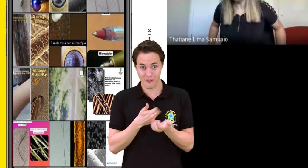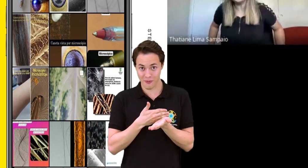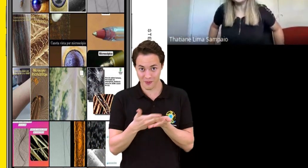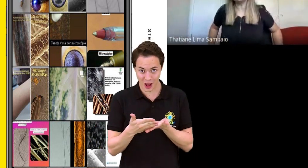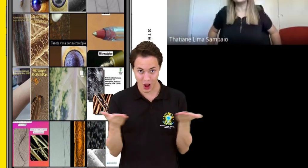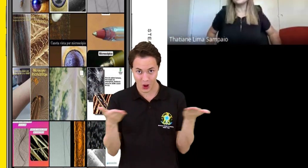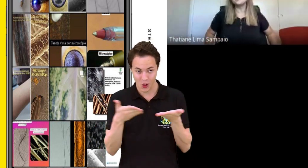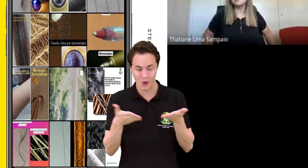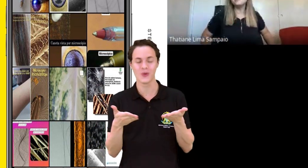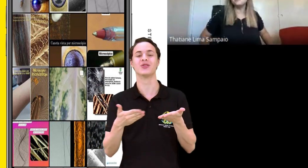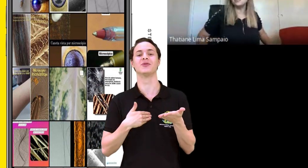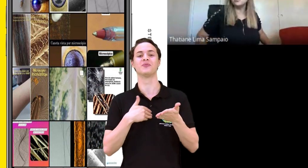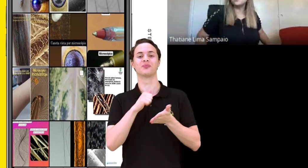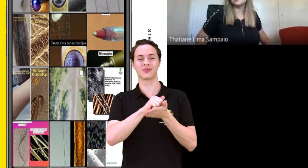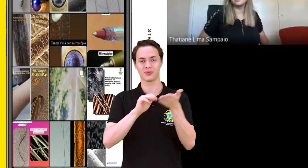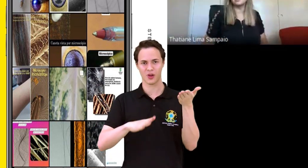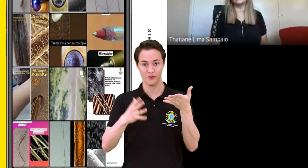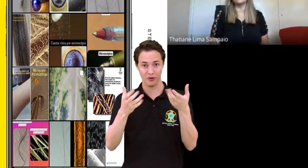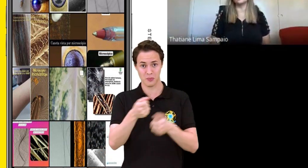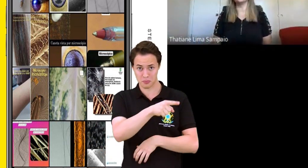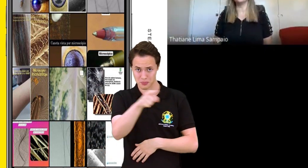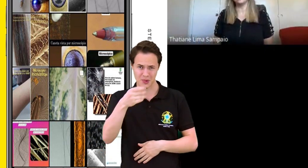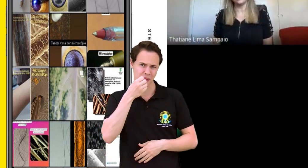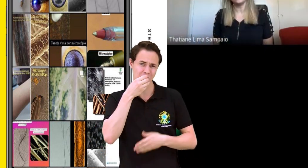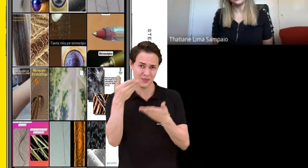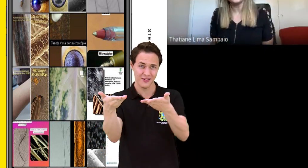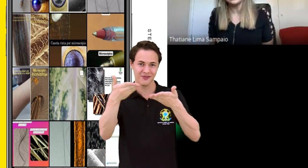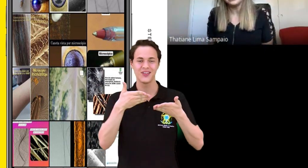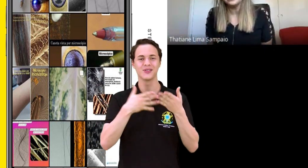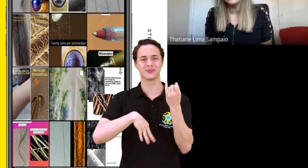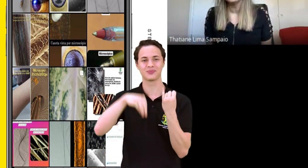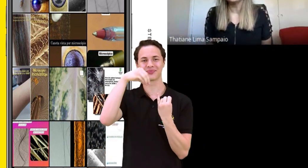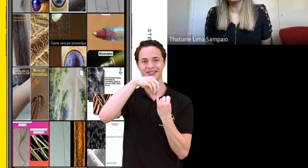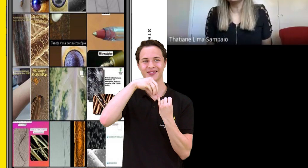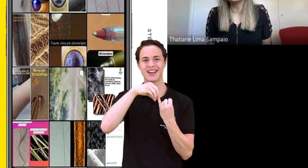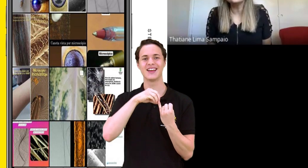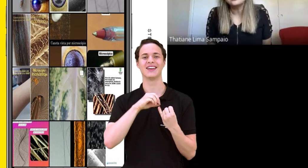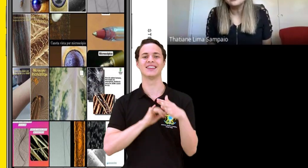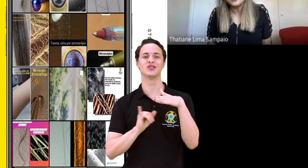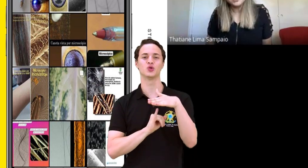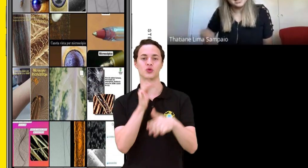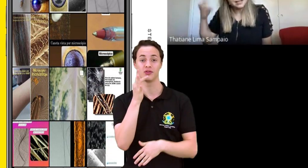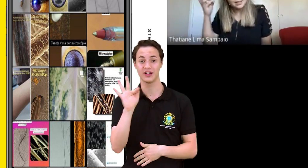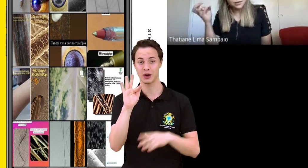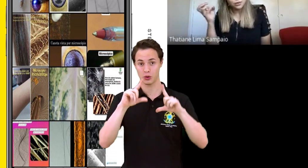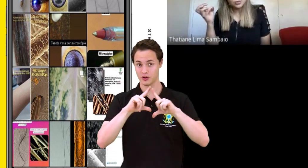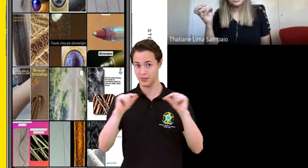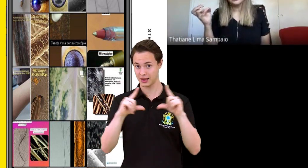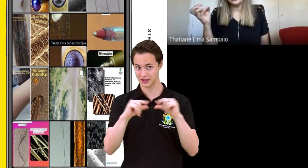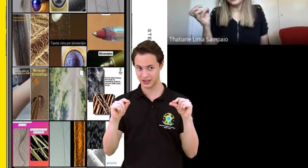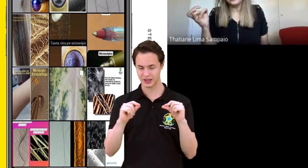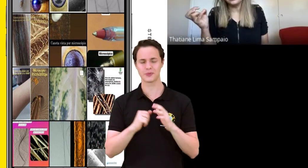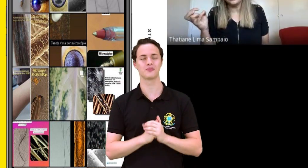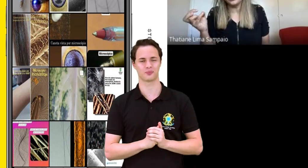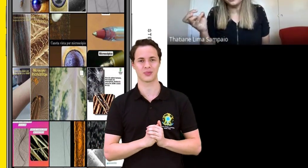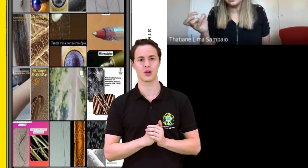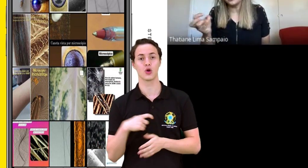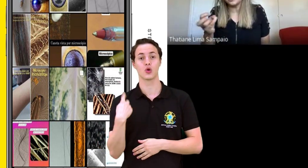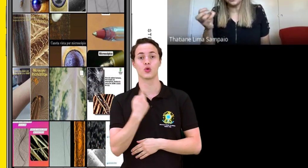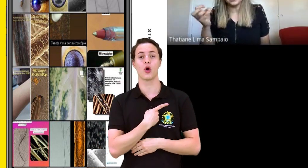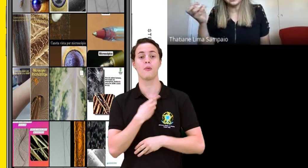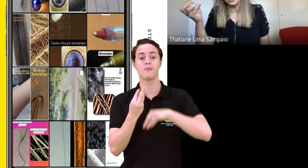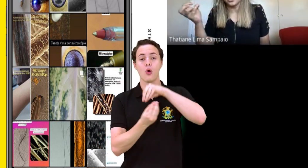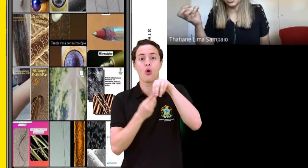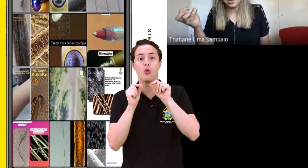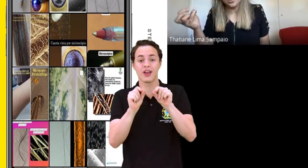atividade hoje, todos vocês são bem-vindos então, ao Instituto Federal de Brasília. Nós juntamos ensino, que é o ensino que nós temos